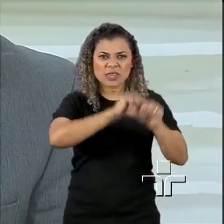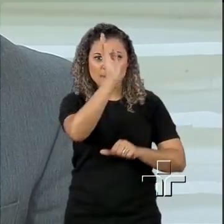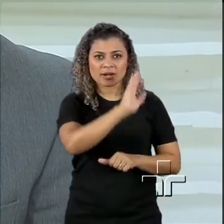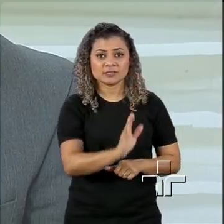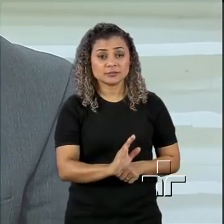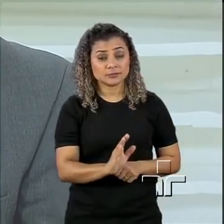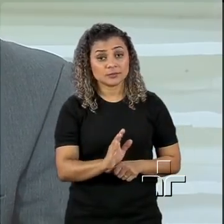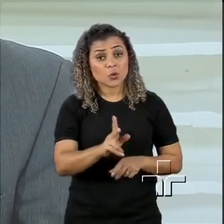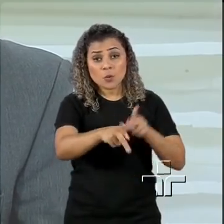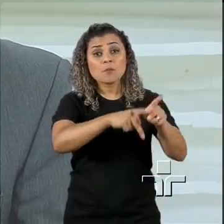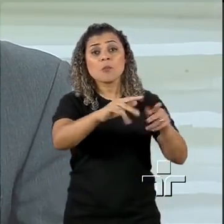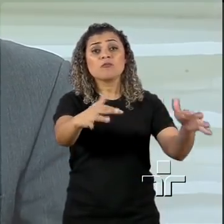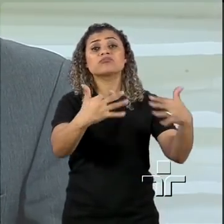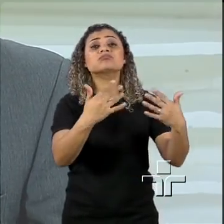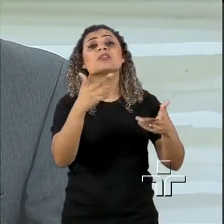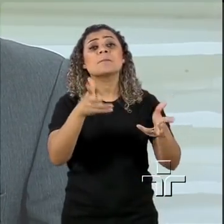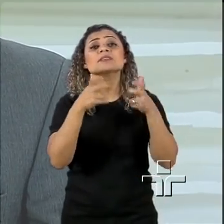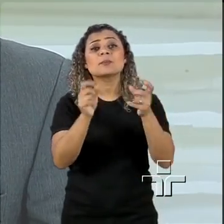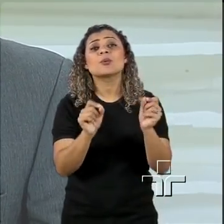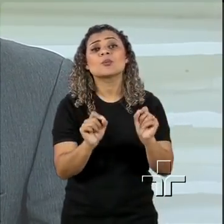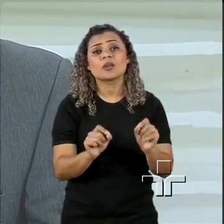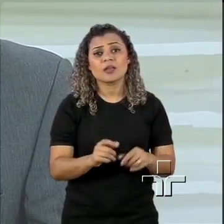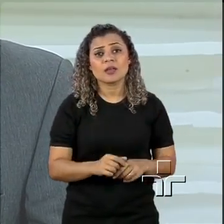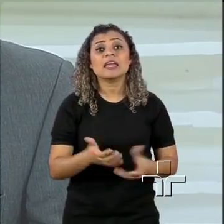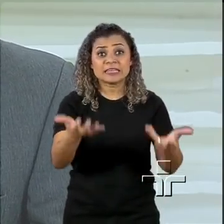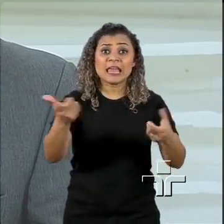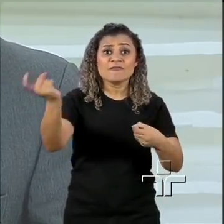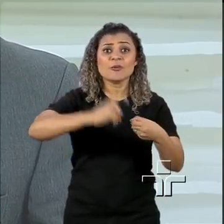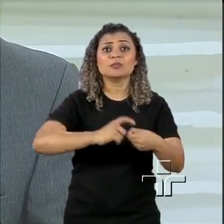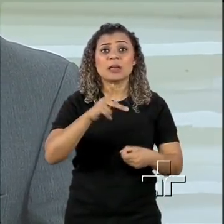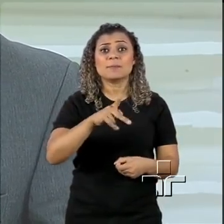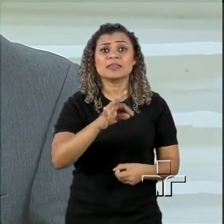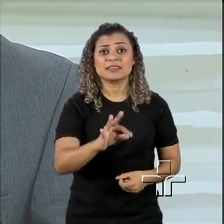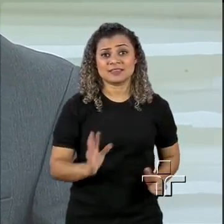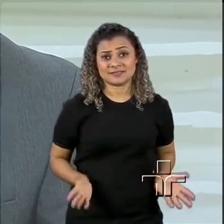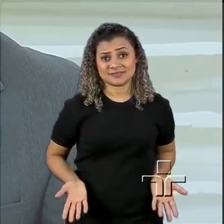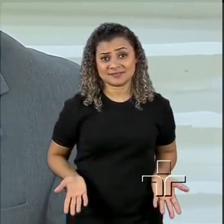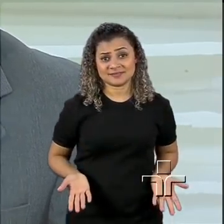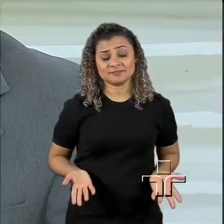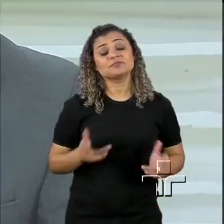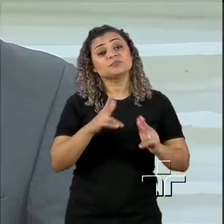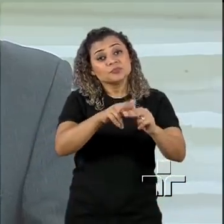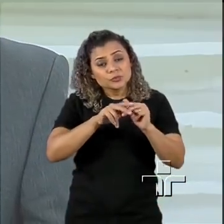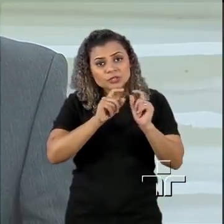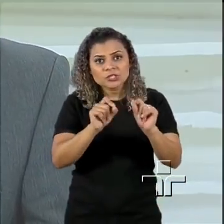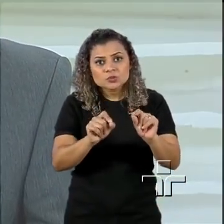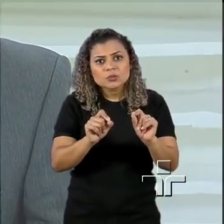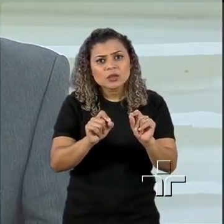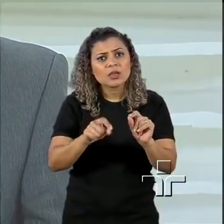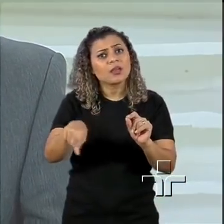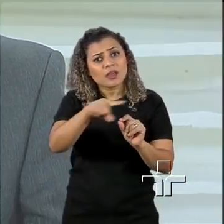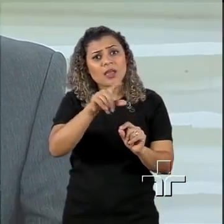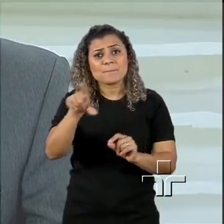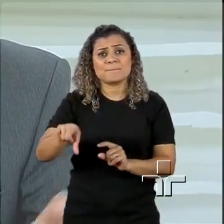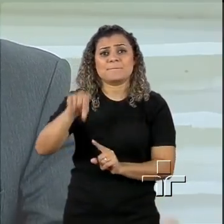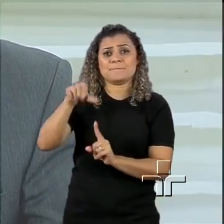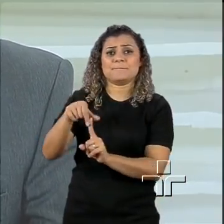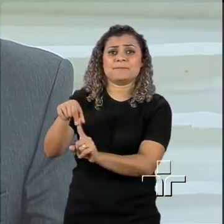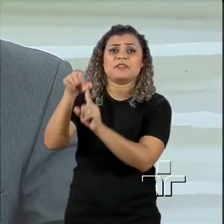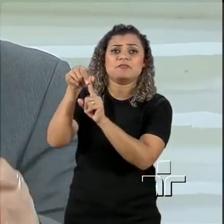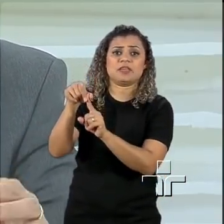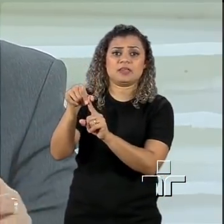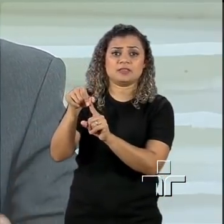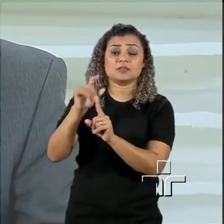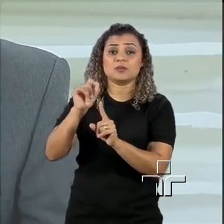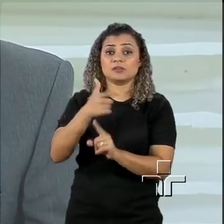caindo a ficha e está querendo ouvir de novo o PT. Portanto, nós saímos de um processo de preferência partidária,